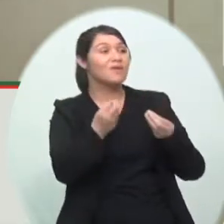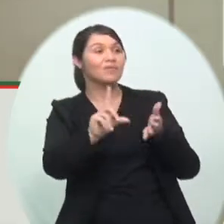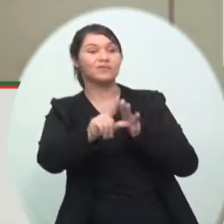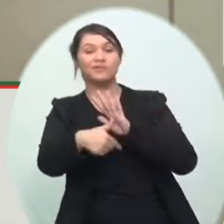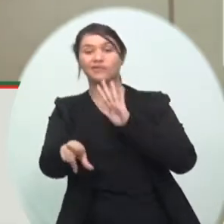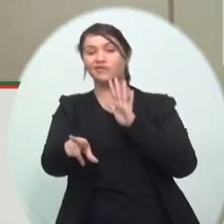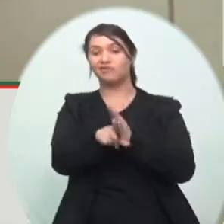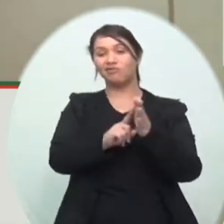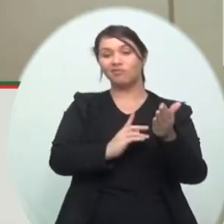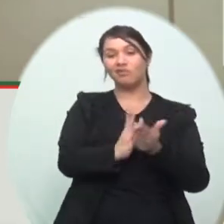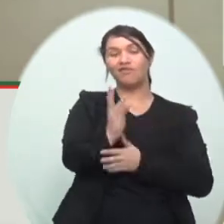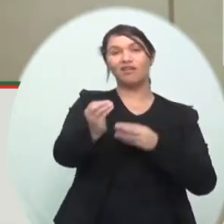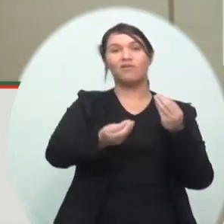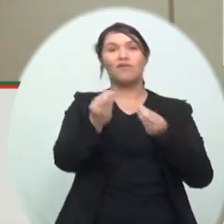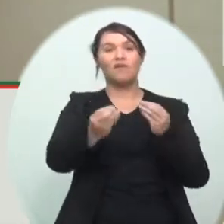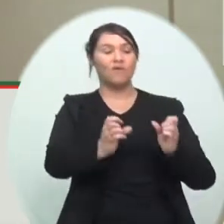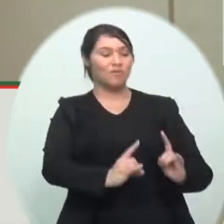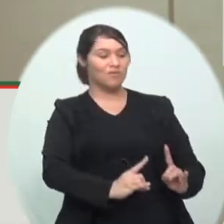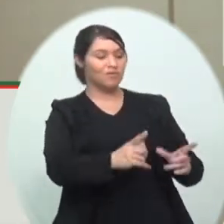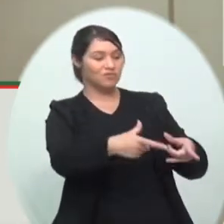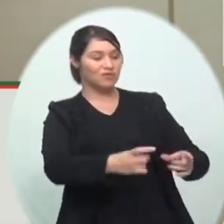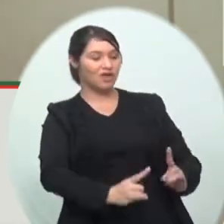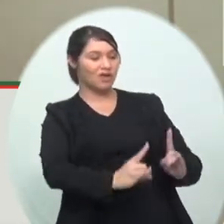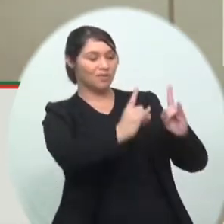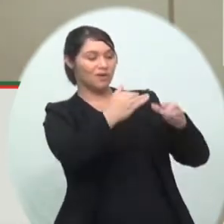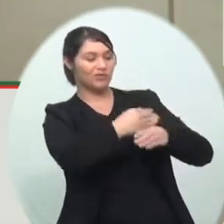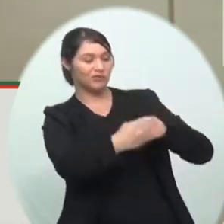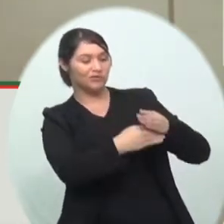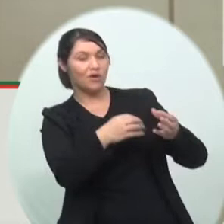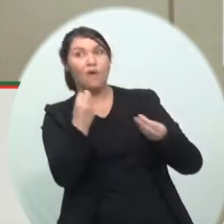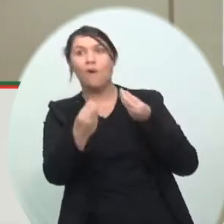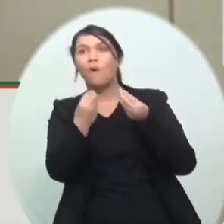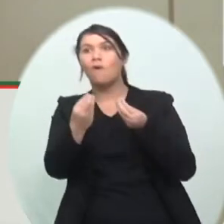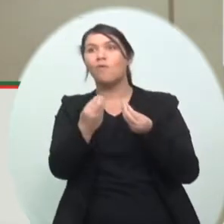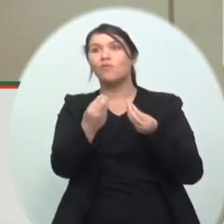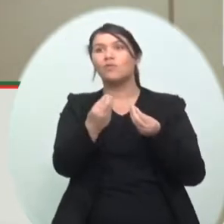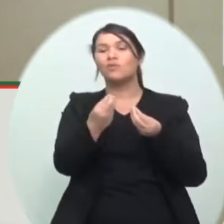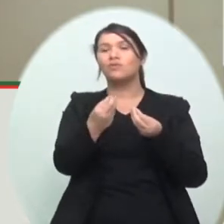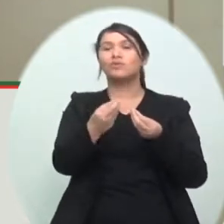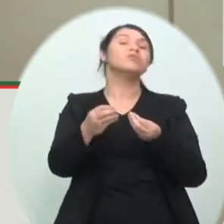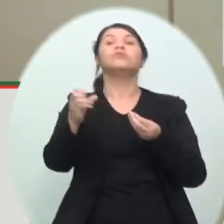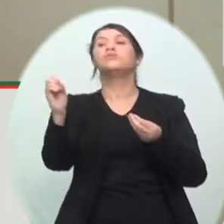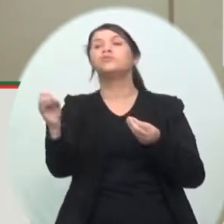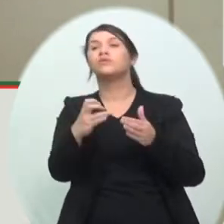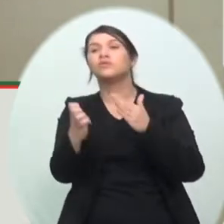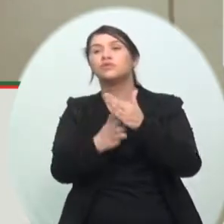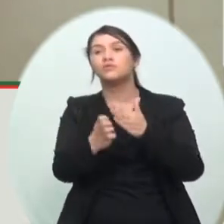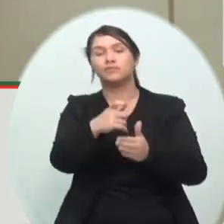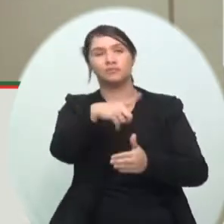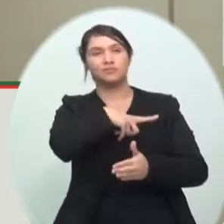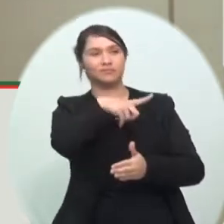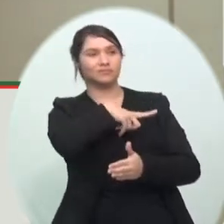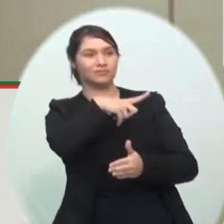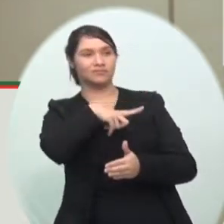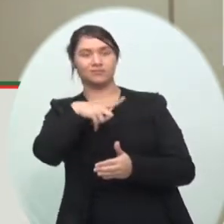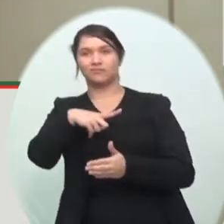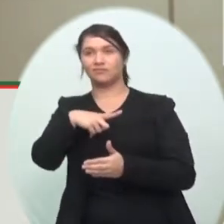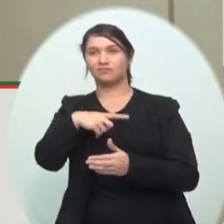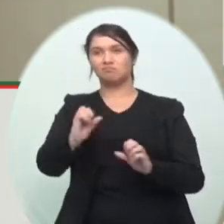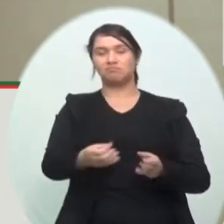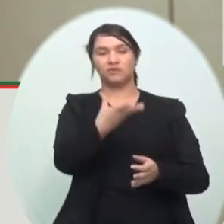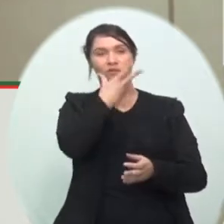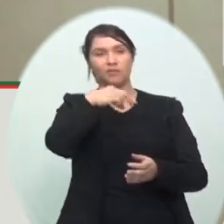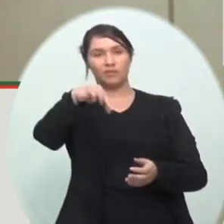inovação está construído, né, e todo esse ecossistema aí trabalhando, com certeza, o Marinho frisou muito